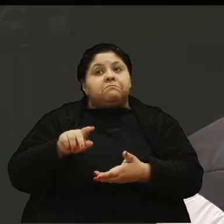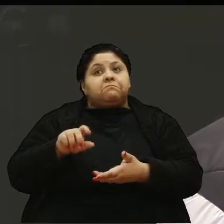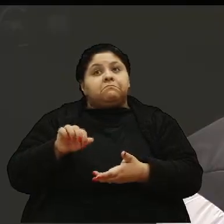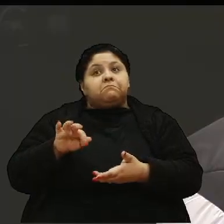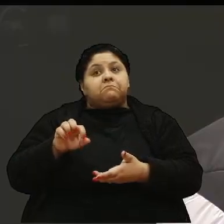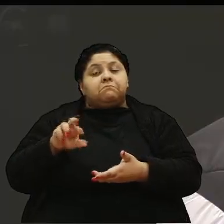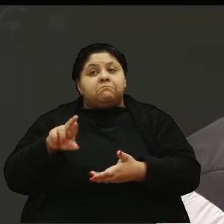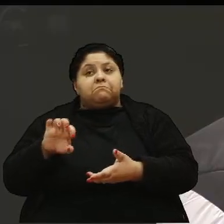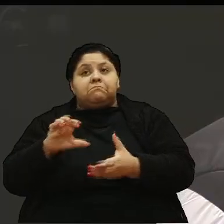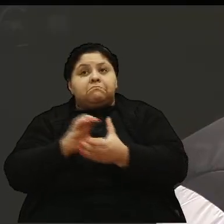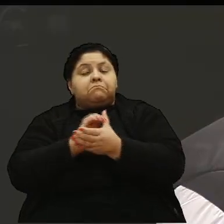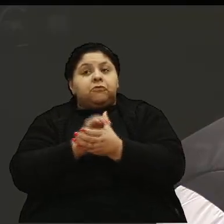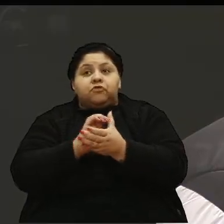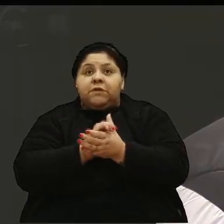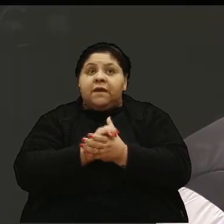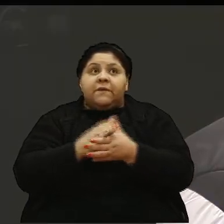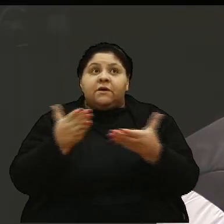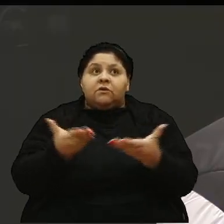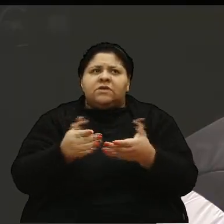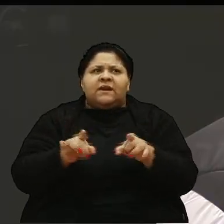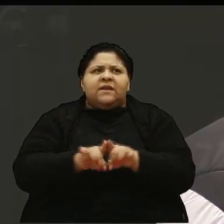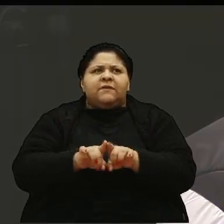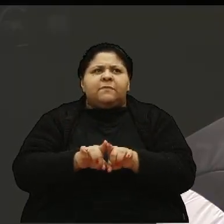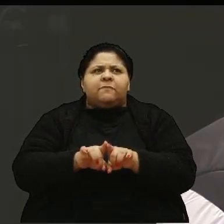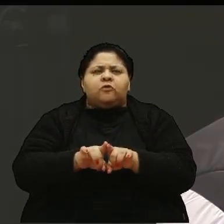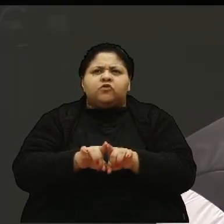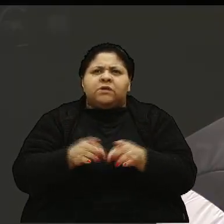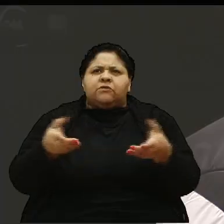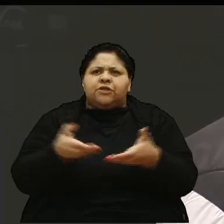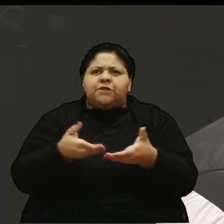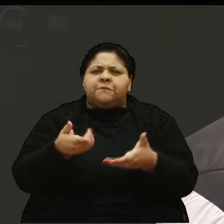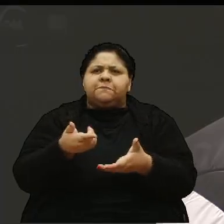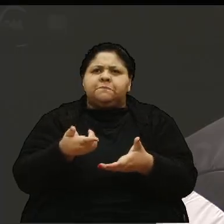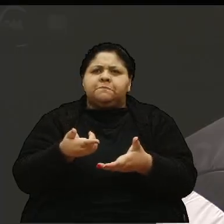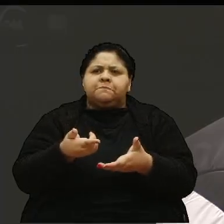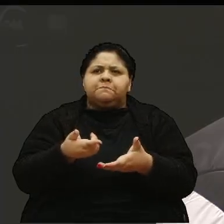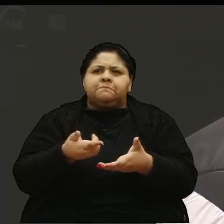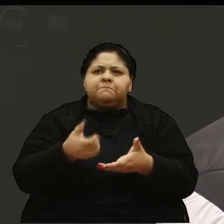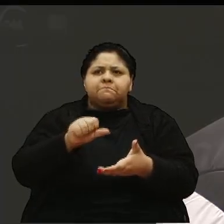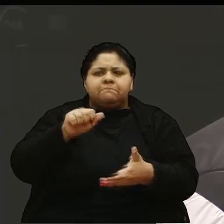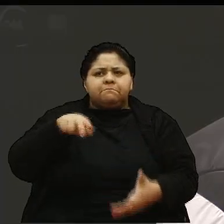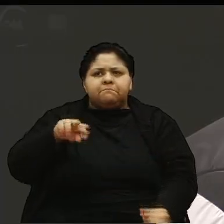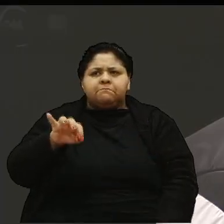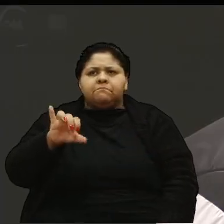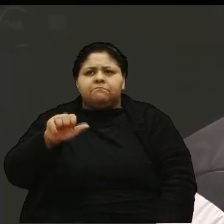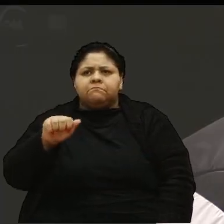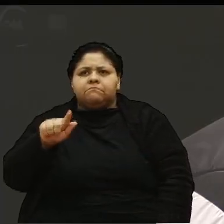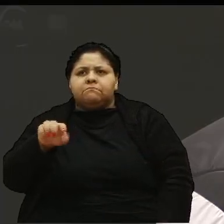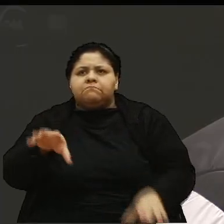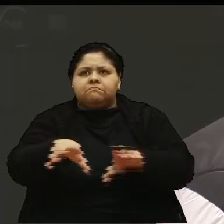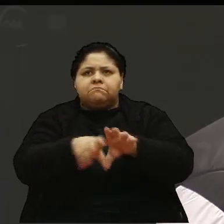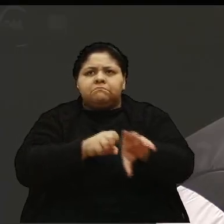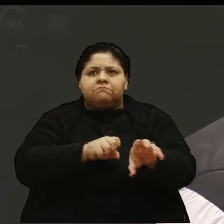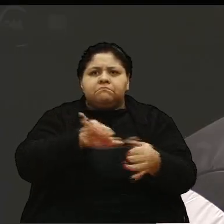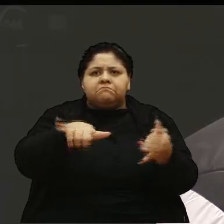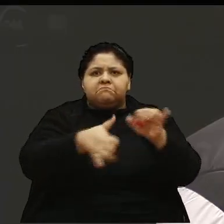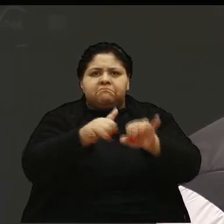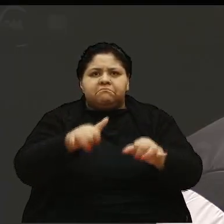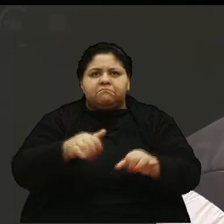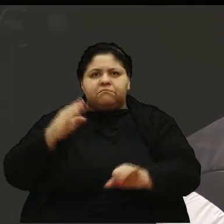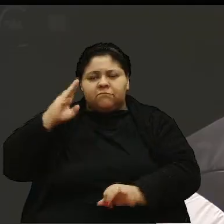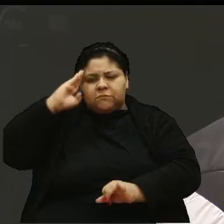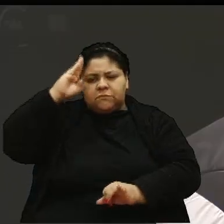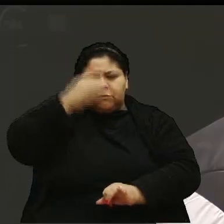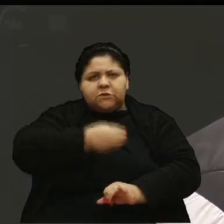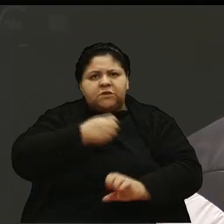do ex-deputado e militante político Raul Carrion, chilena de nascimento em Santiago, graduada em Química e brava militante em defesa